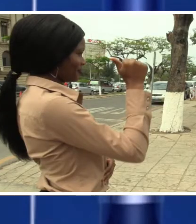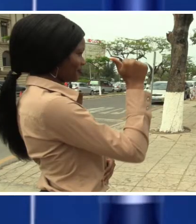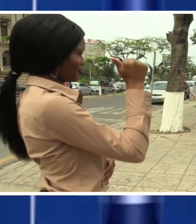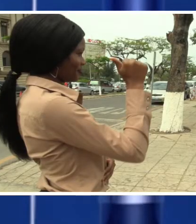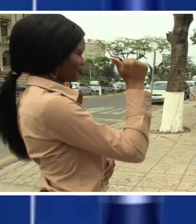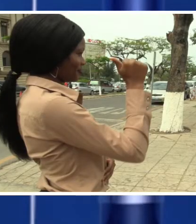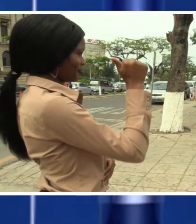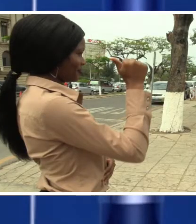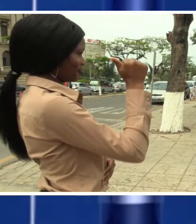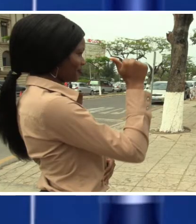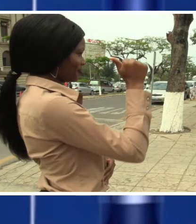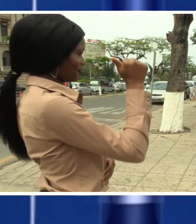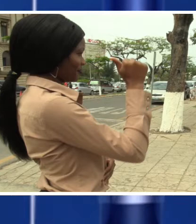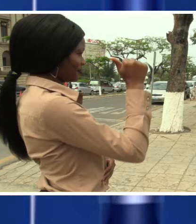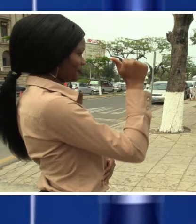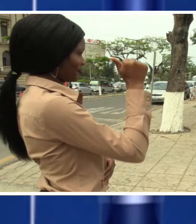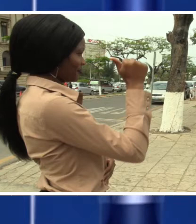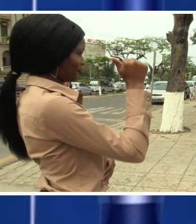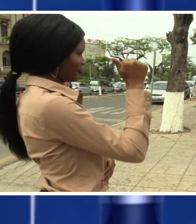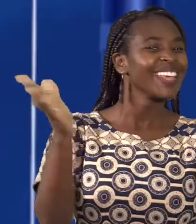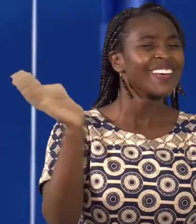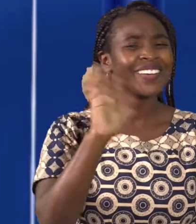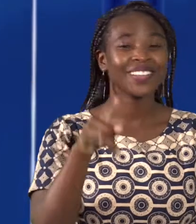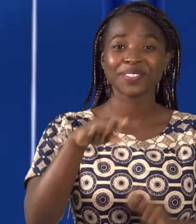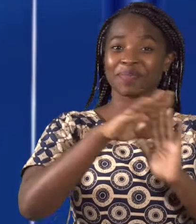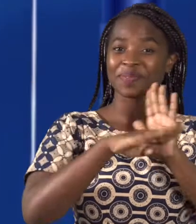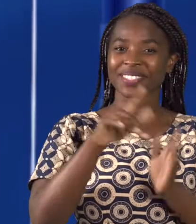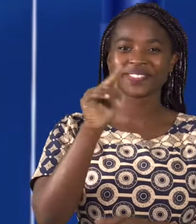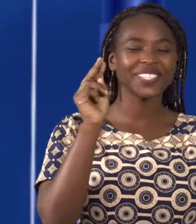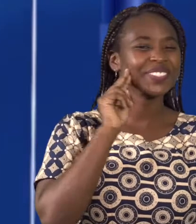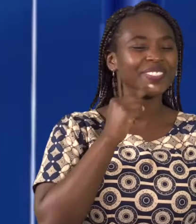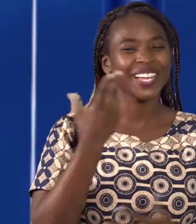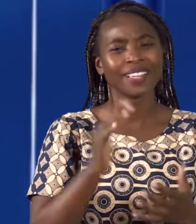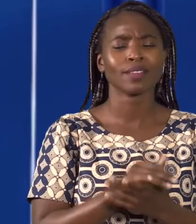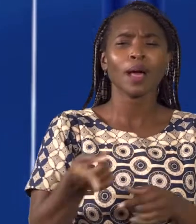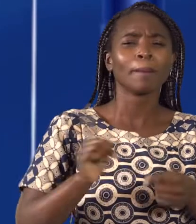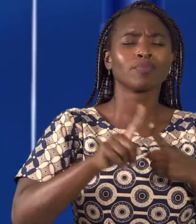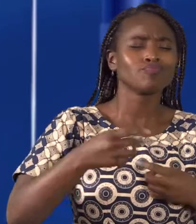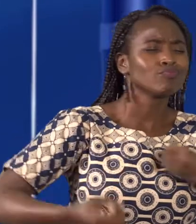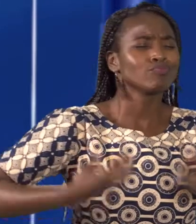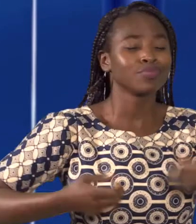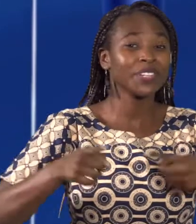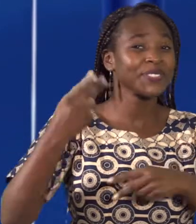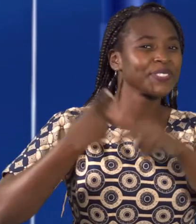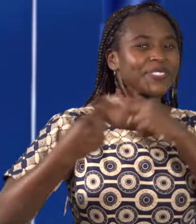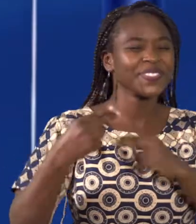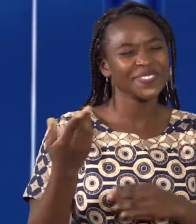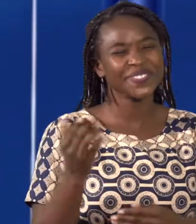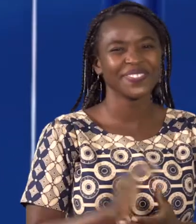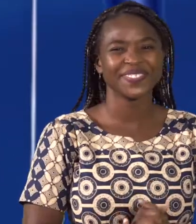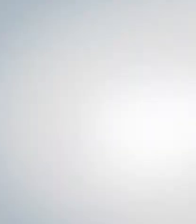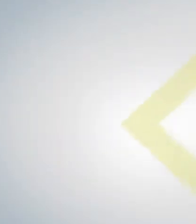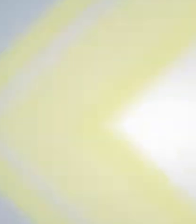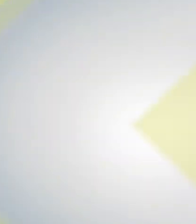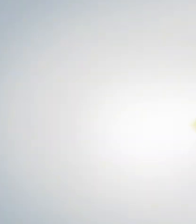de sinais, aprenda a dizer os meios de transporte. Olá, está no ar o programa da TV Surdo. Acompanhe estas e mais